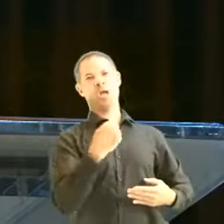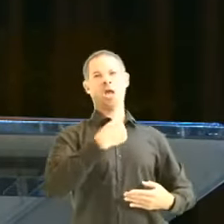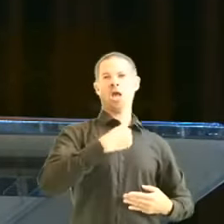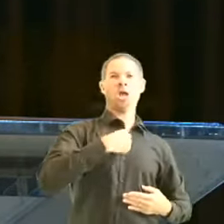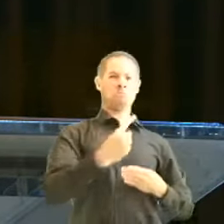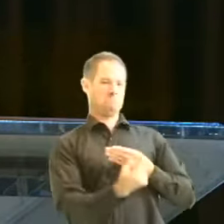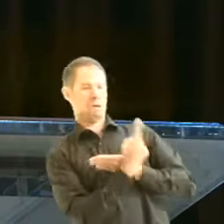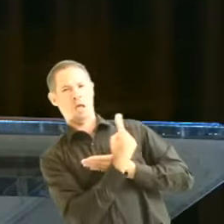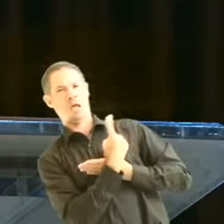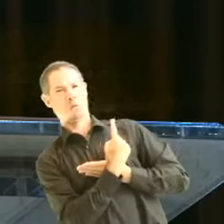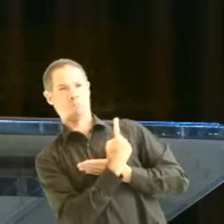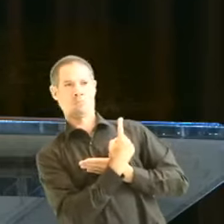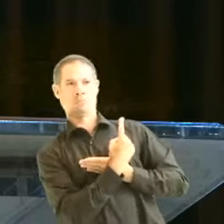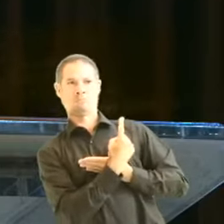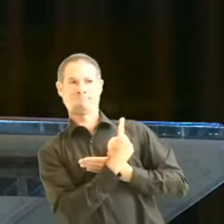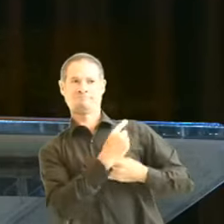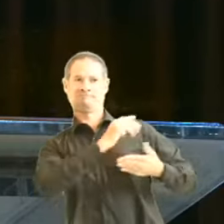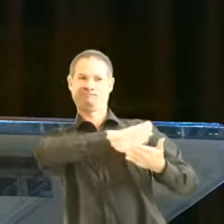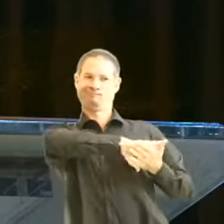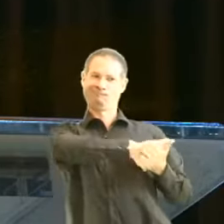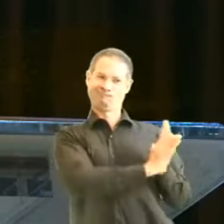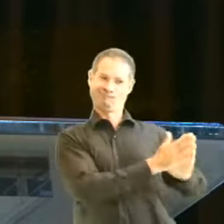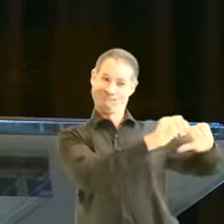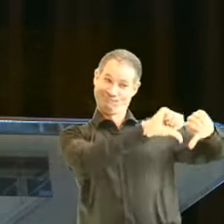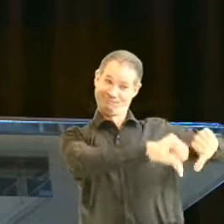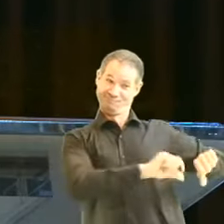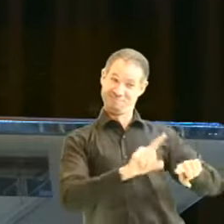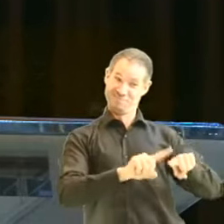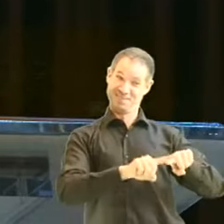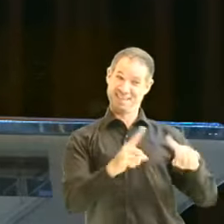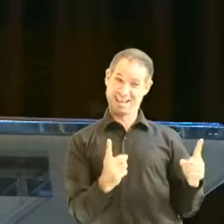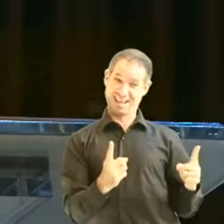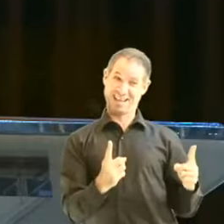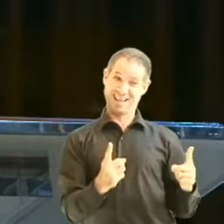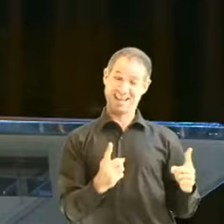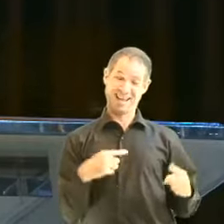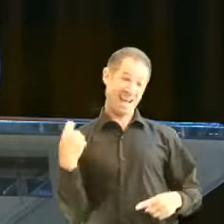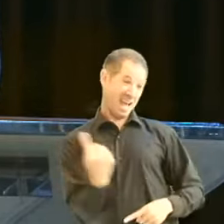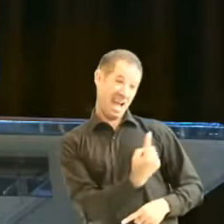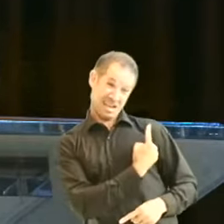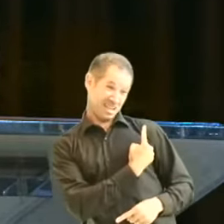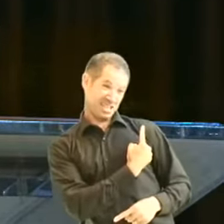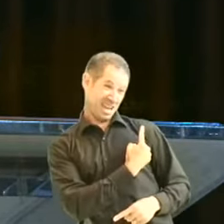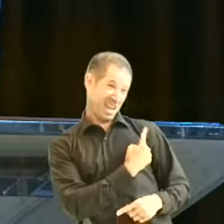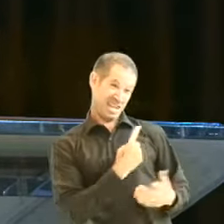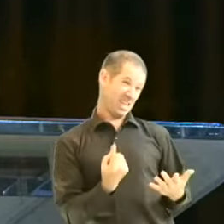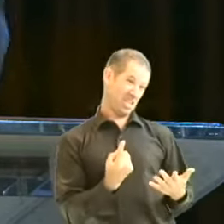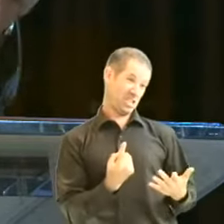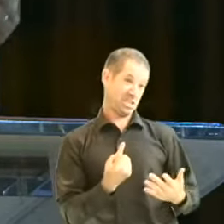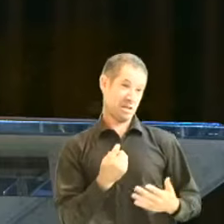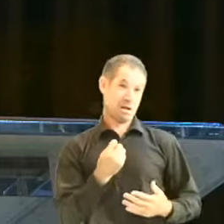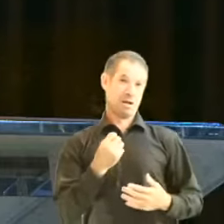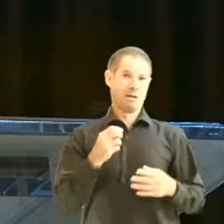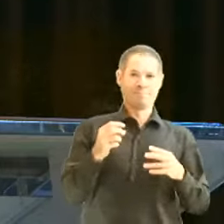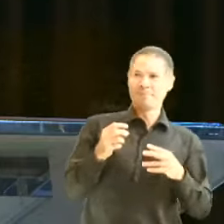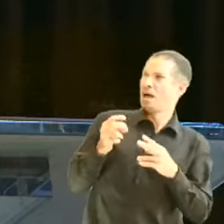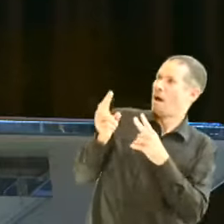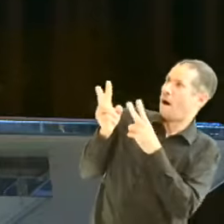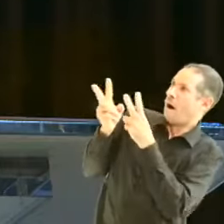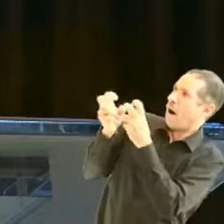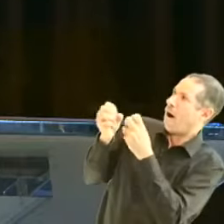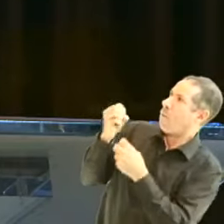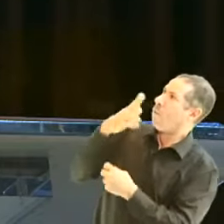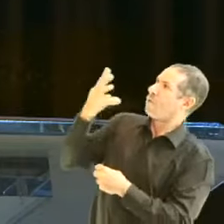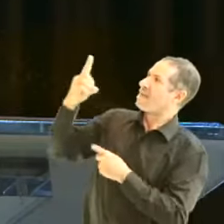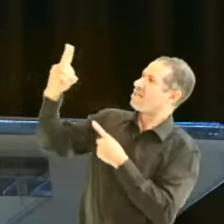gente, então a gente se quebra. Por quê? Porque a gente está aviltando a bondade de Deus sobre a nossa